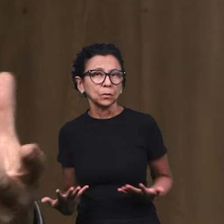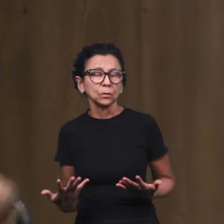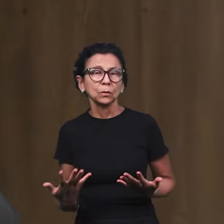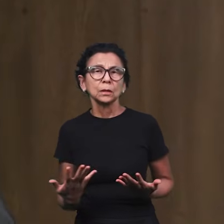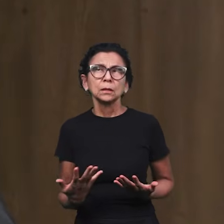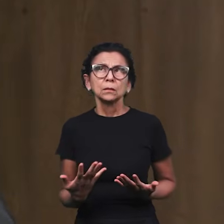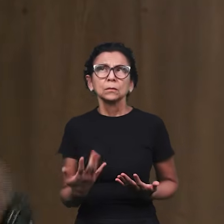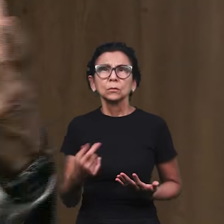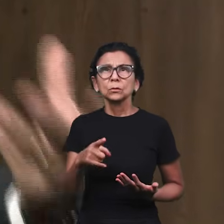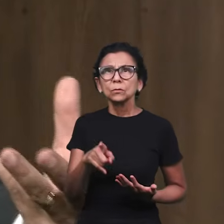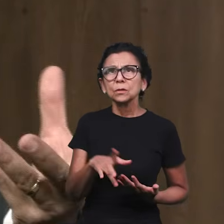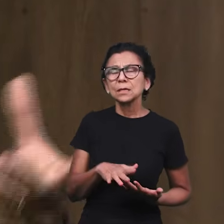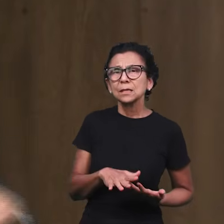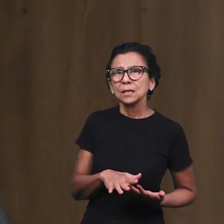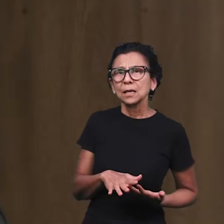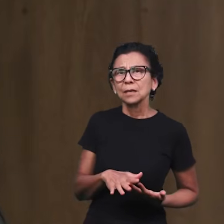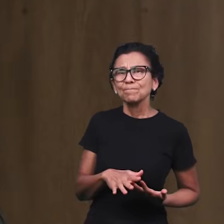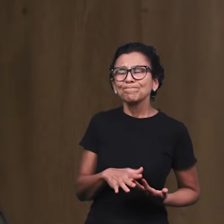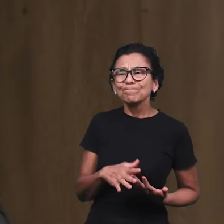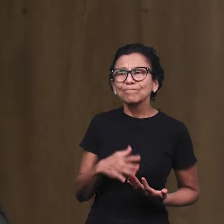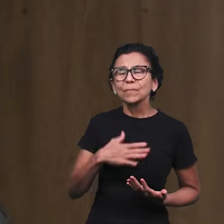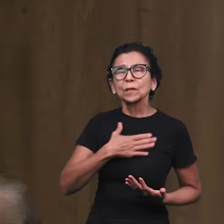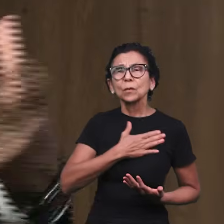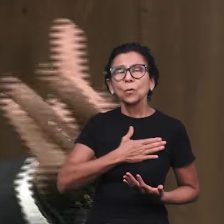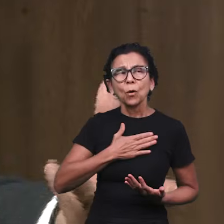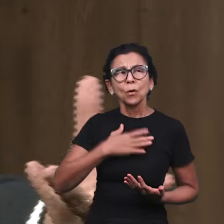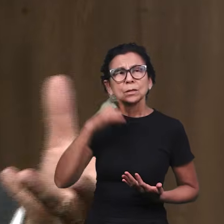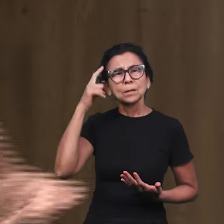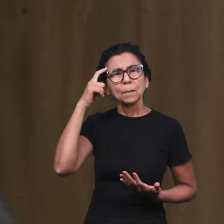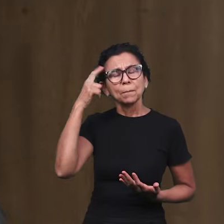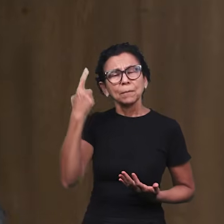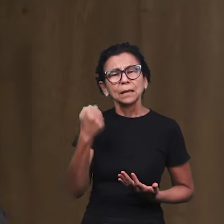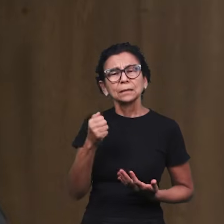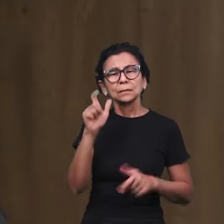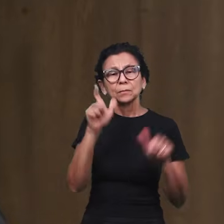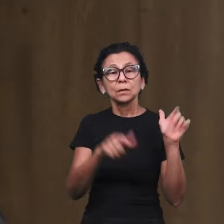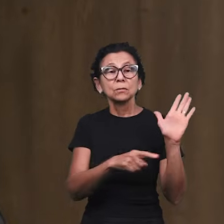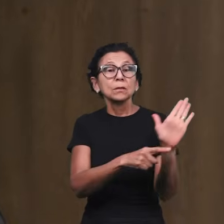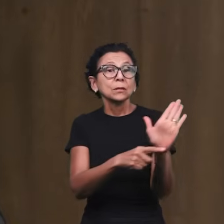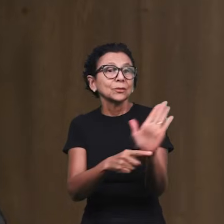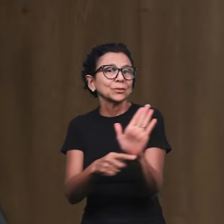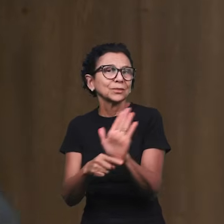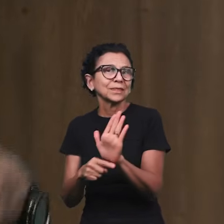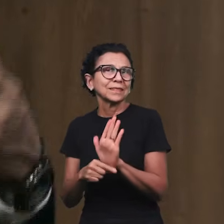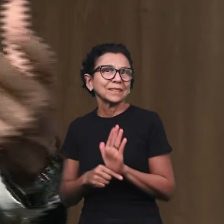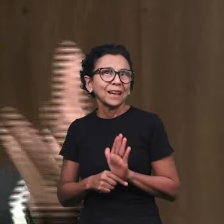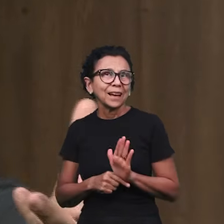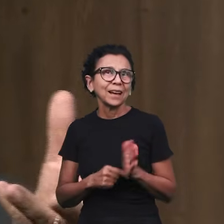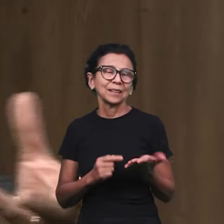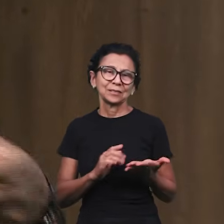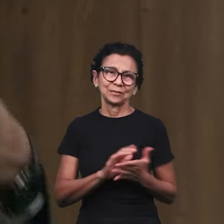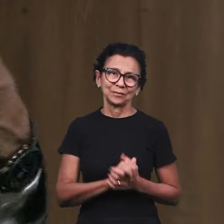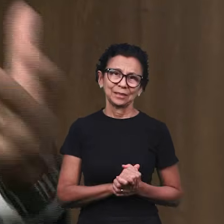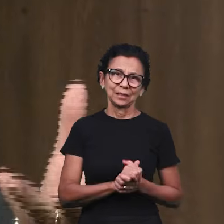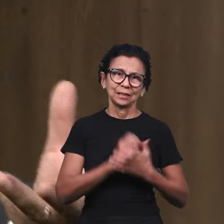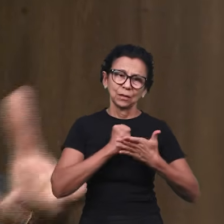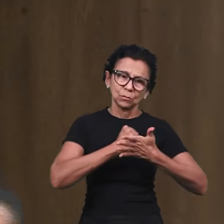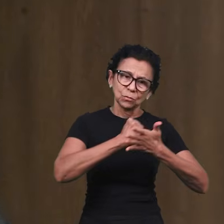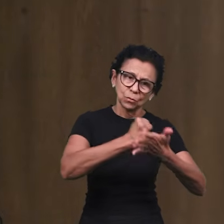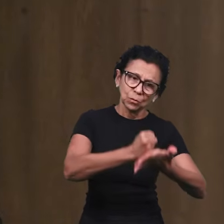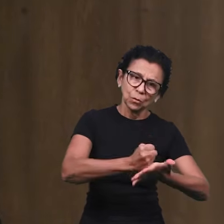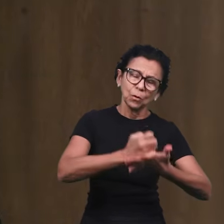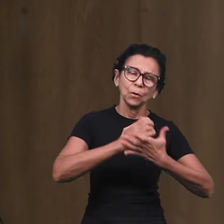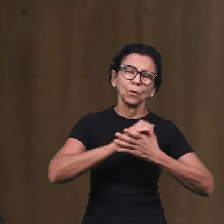intenção de ajudar as pessoas, de ser útil, de tratar, de